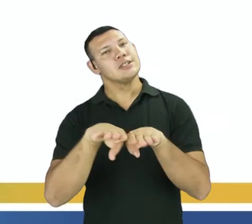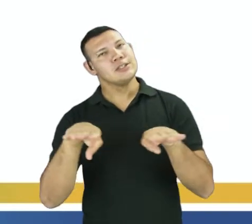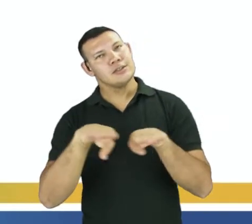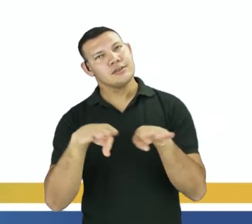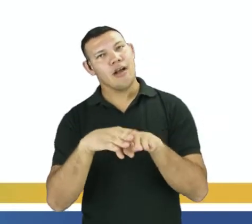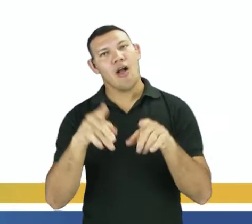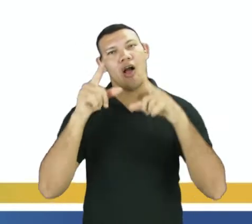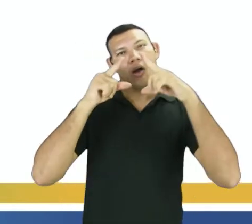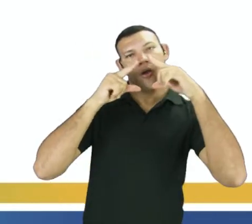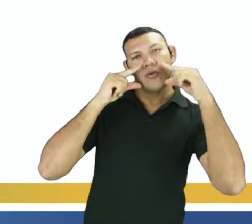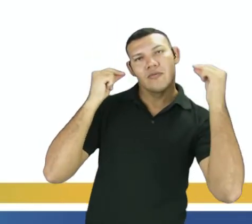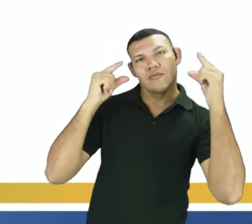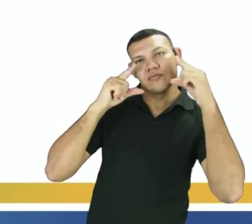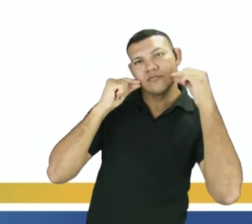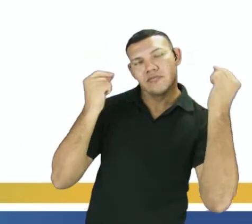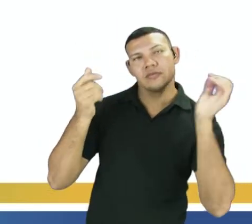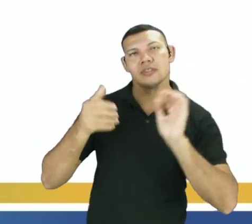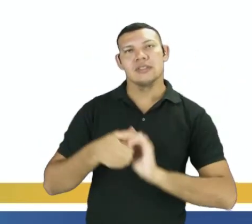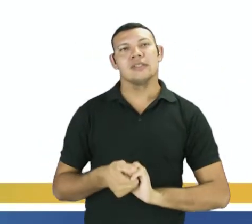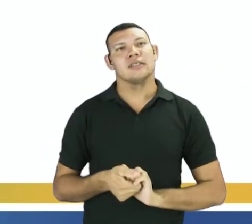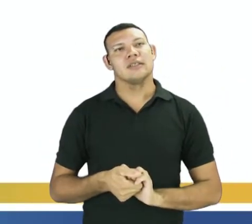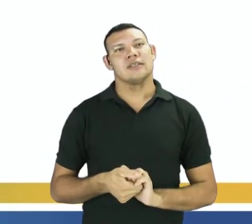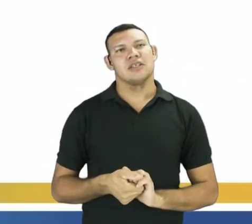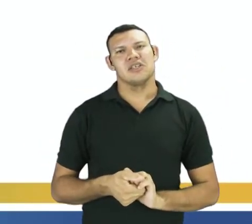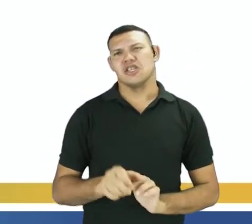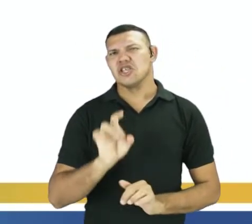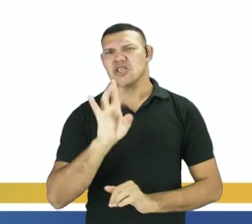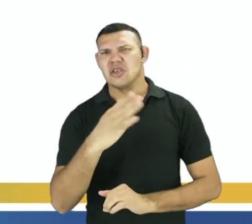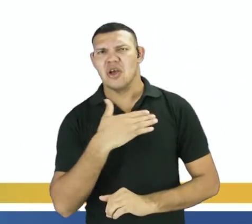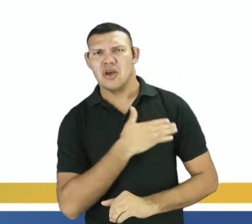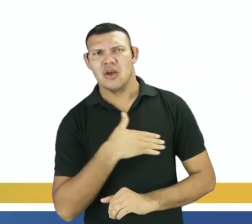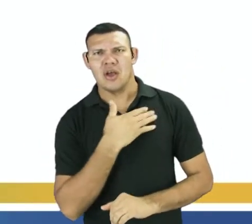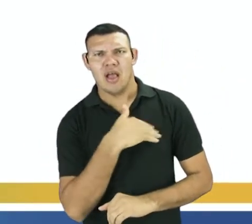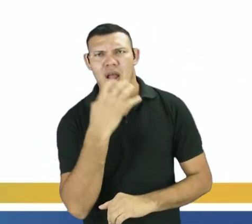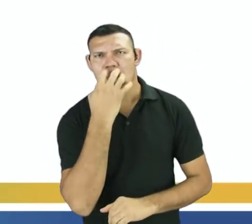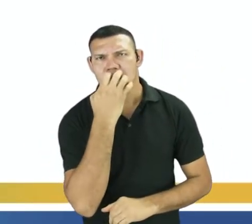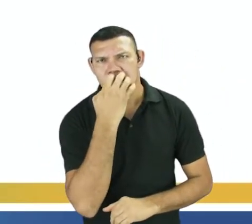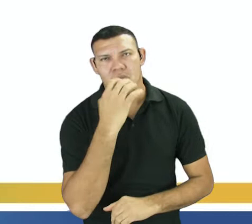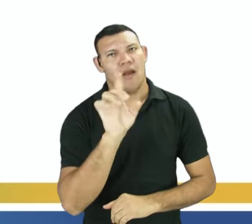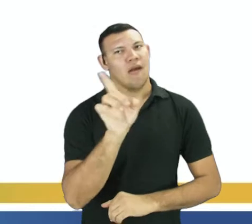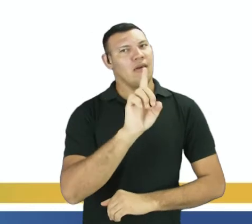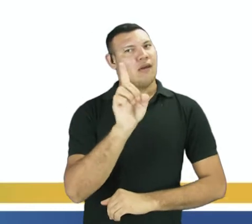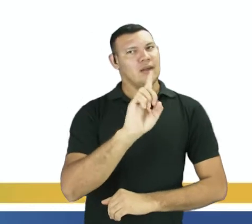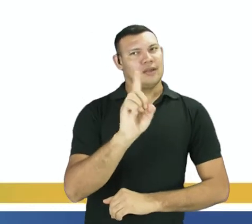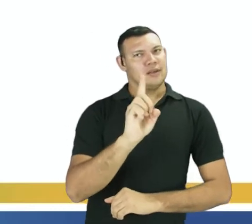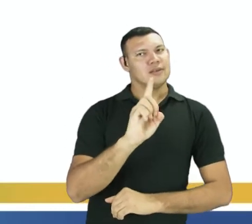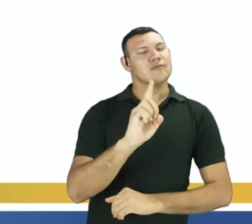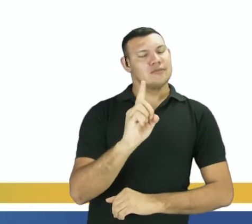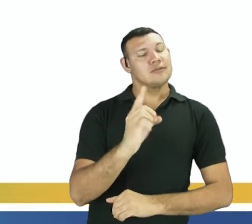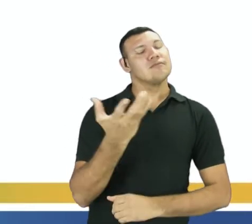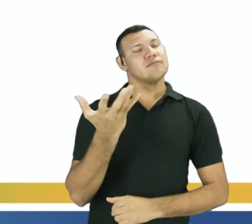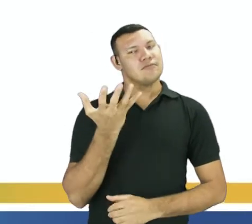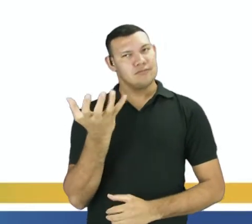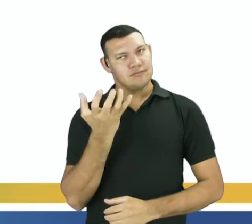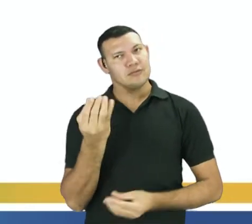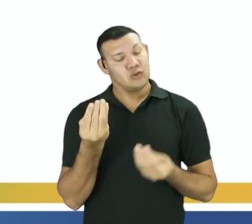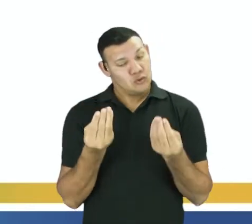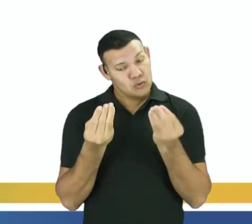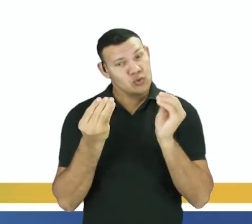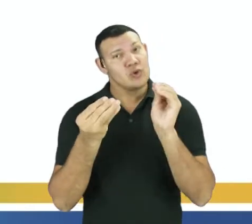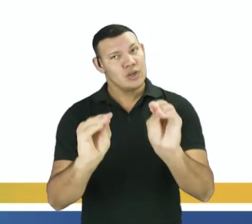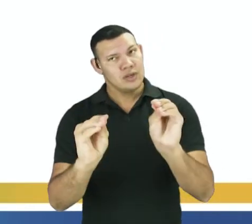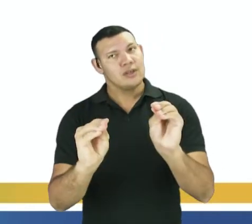quiere decir? Quiere decir que a mí no me gustan solamente los perros. No, quiero añadir, quiero adicionar.